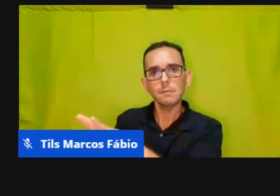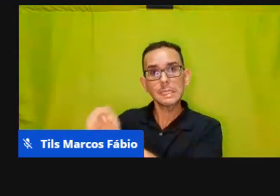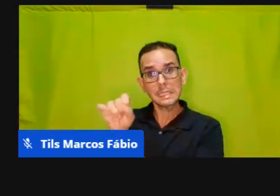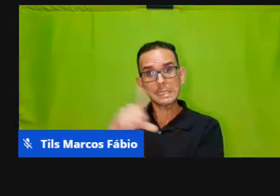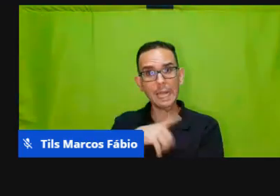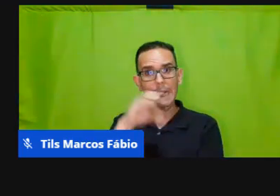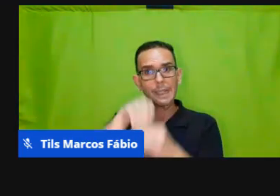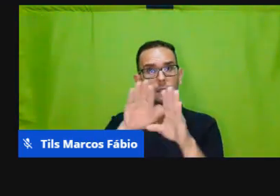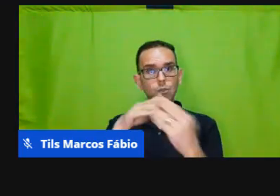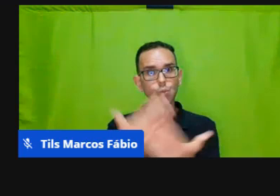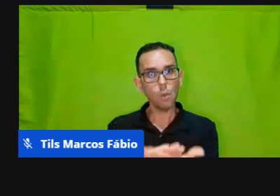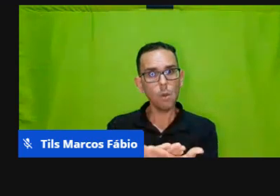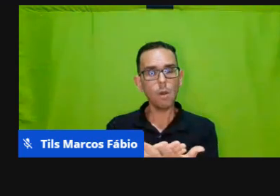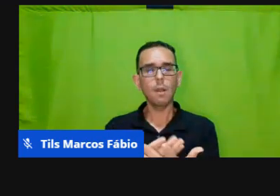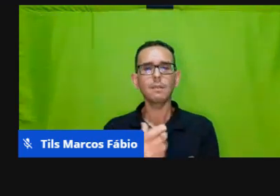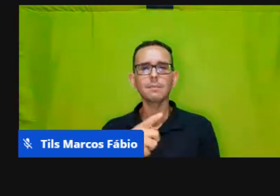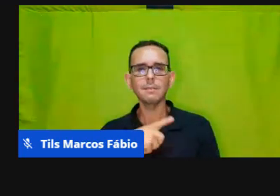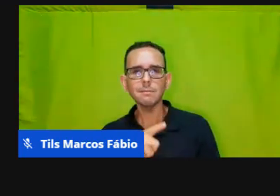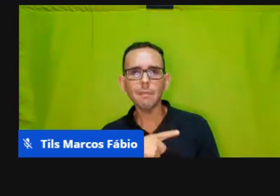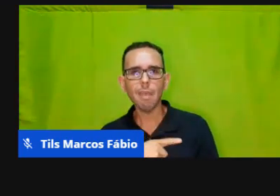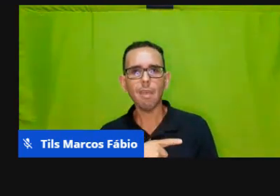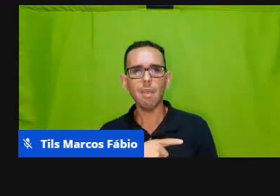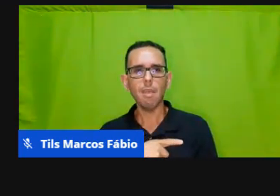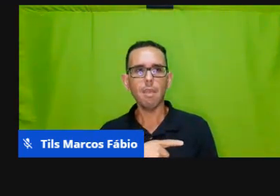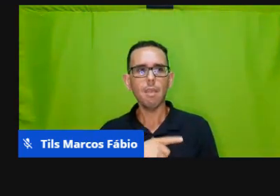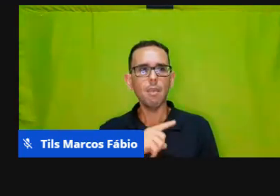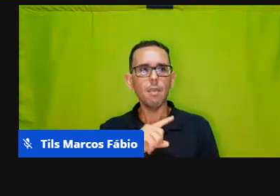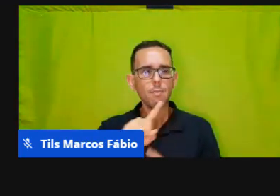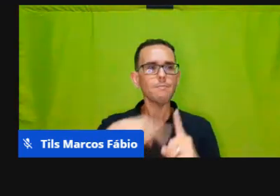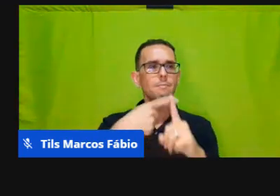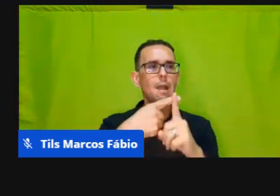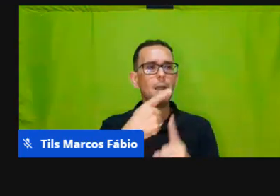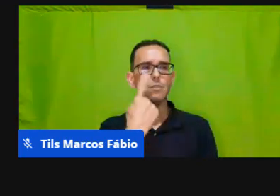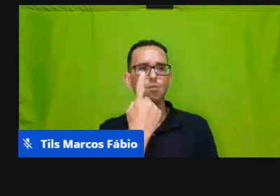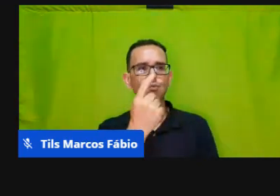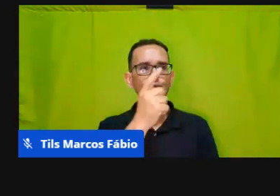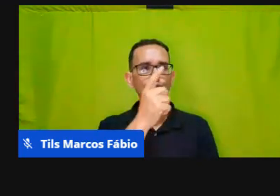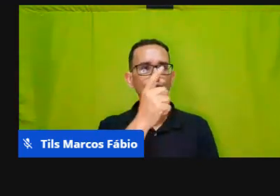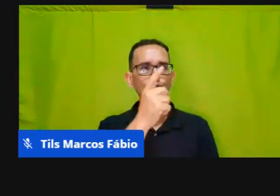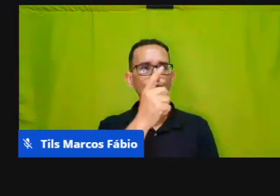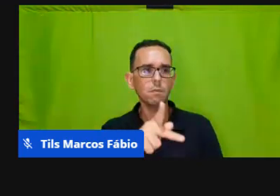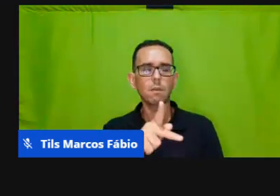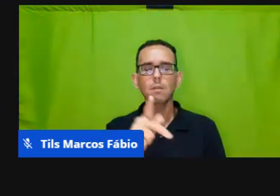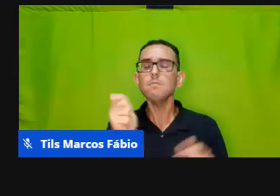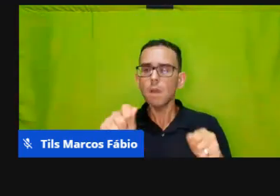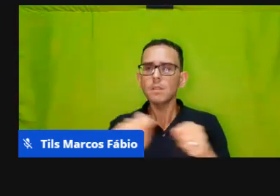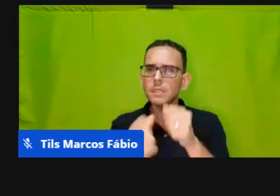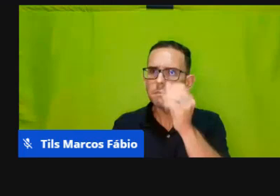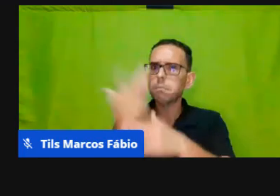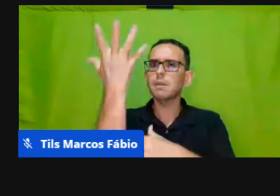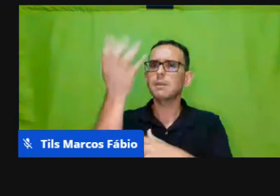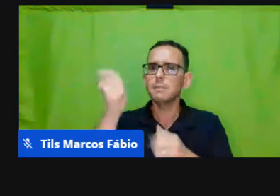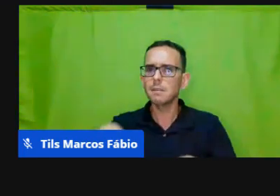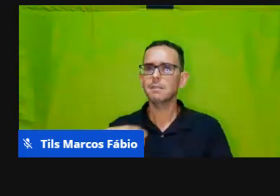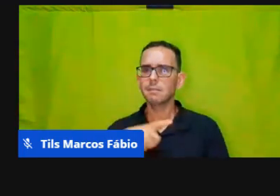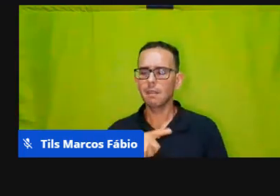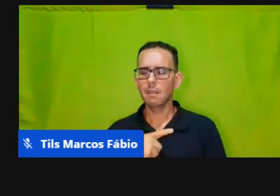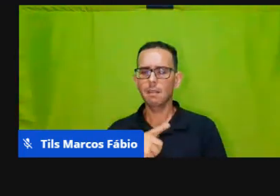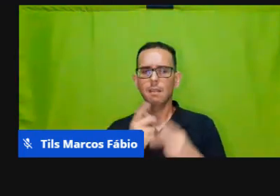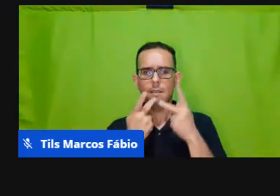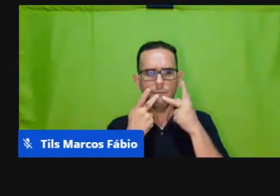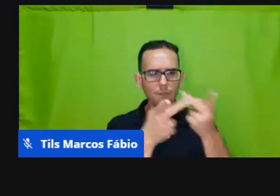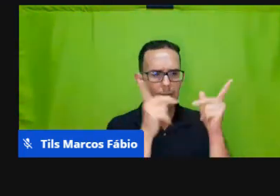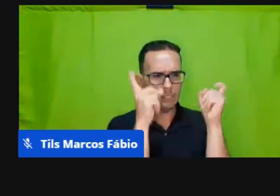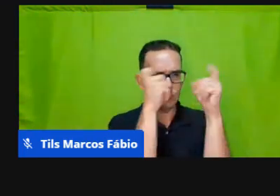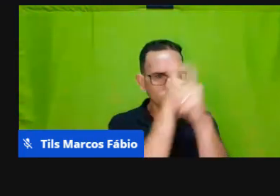escola que tenha mais de 2, 3 professores e não tem esse contato, monte um grupo, né? Fala suas dificuldades com o colega, que às